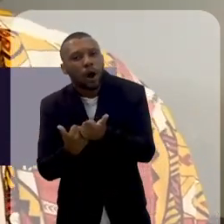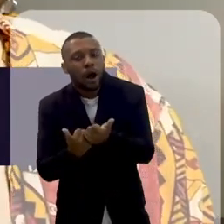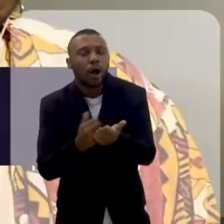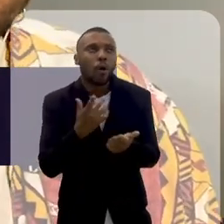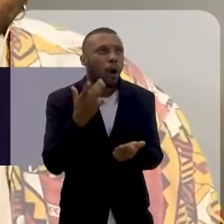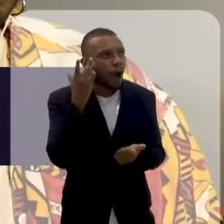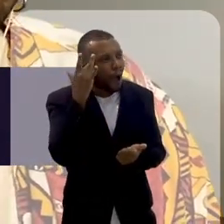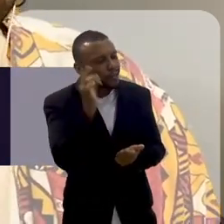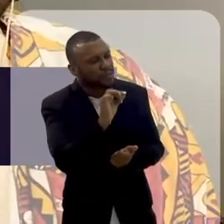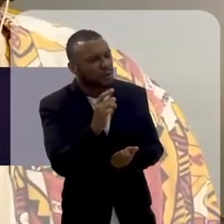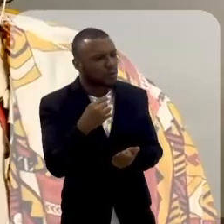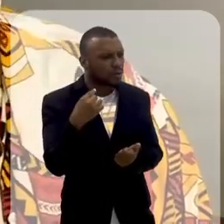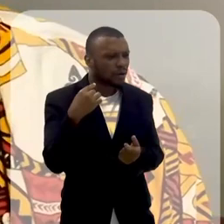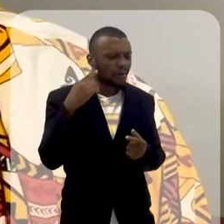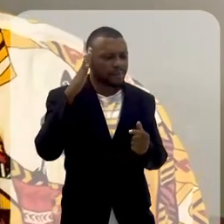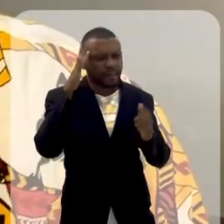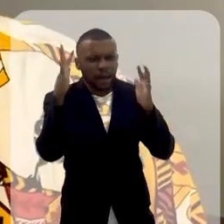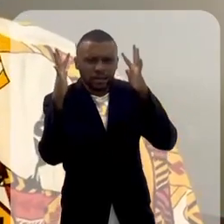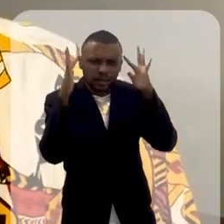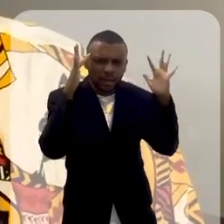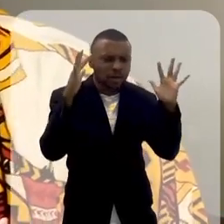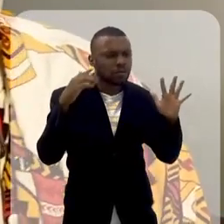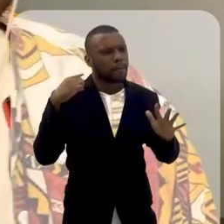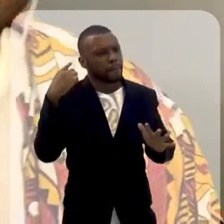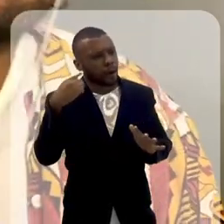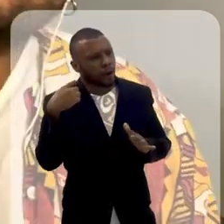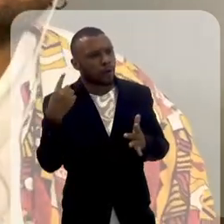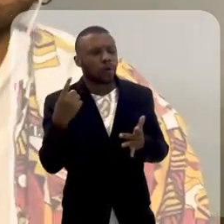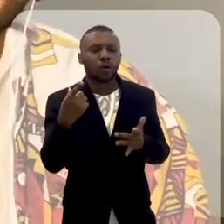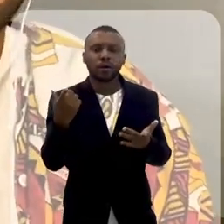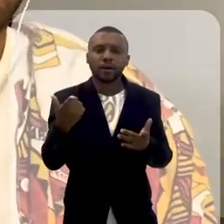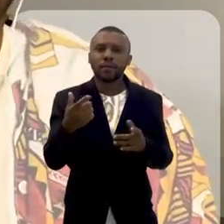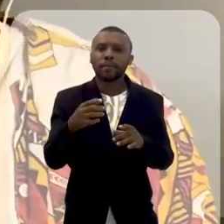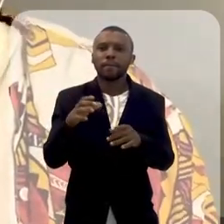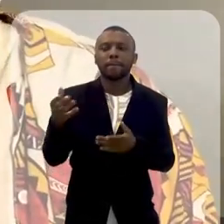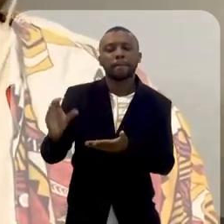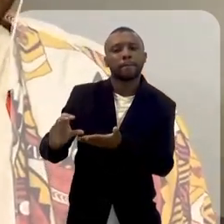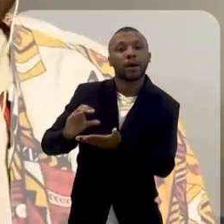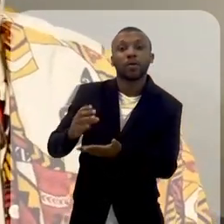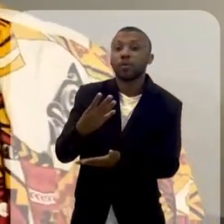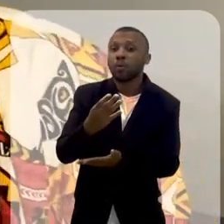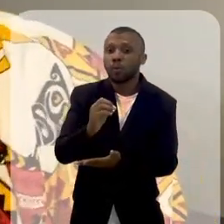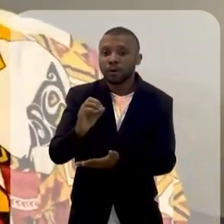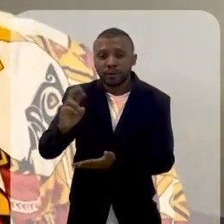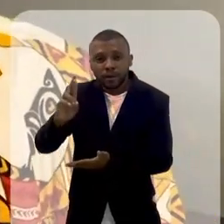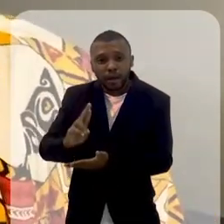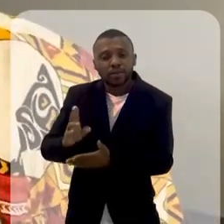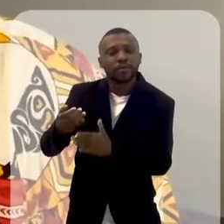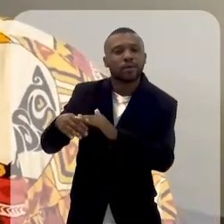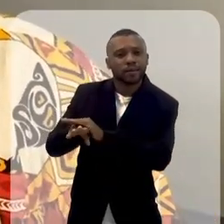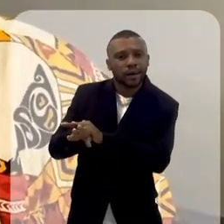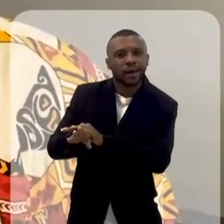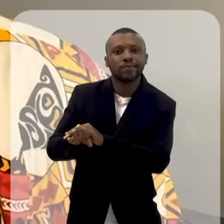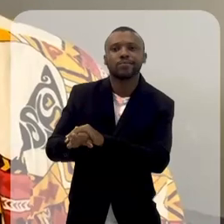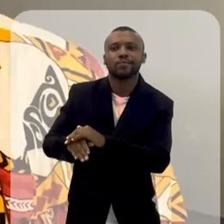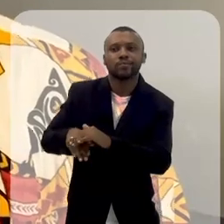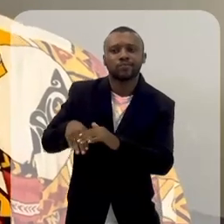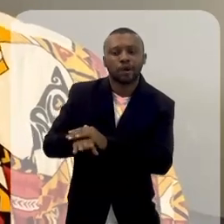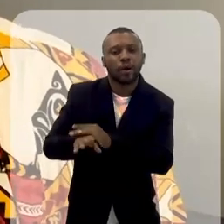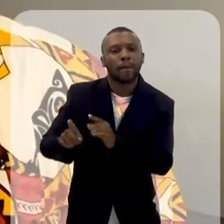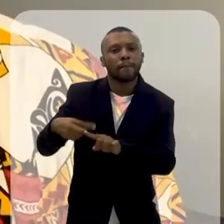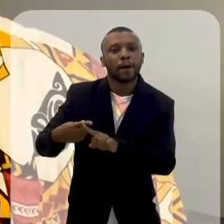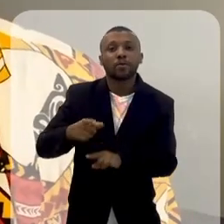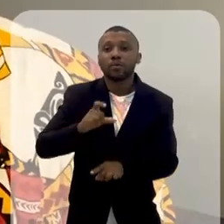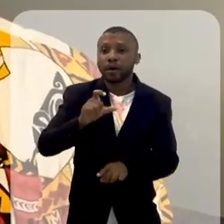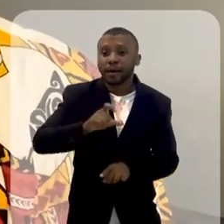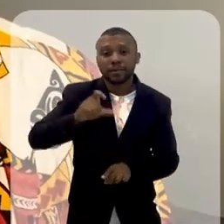outra galera acha que eu tô viajando, e pego R$ 400 que eu tinha guardado,